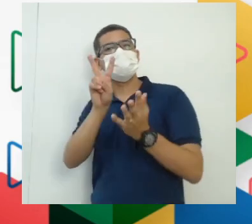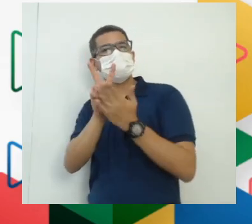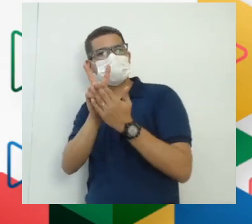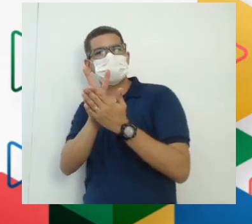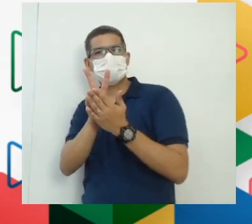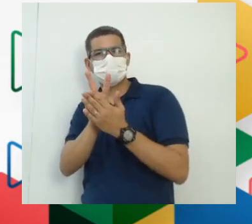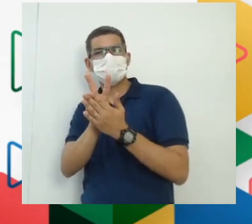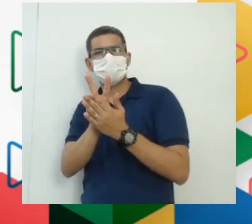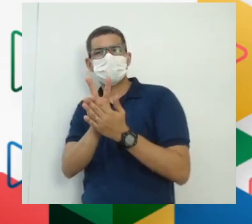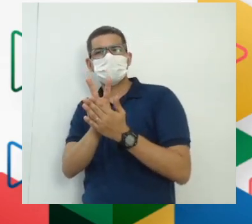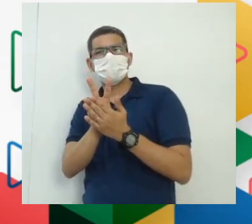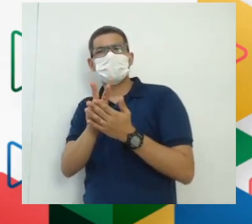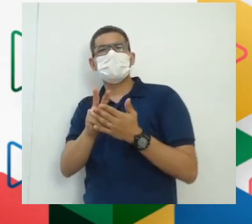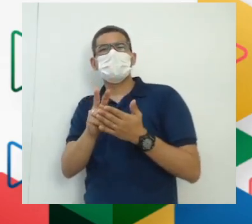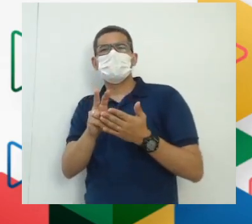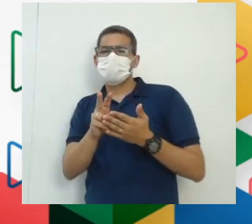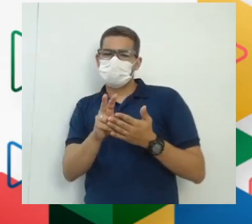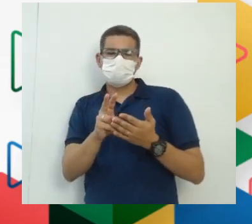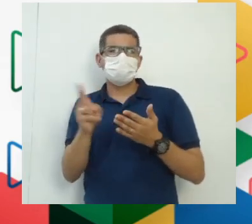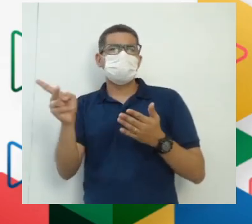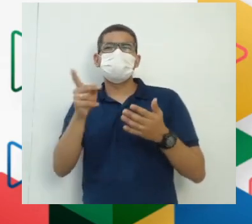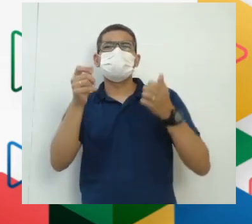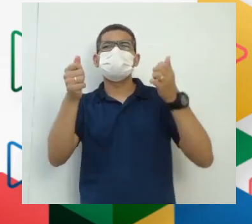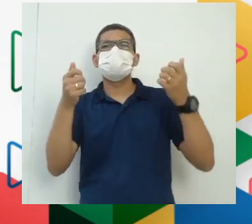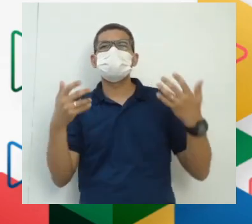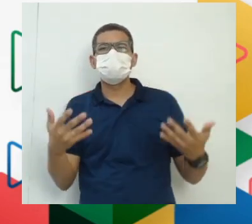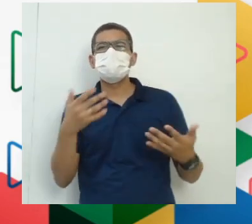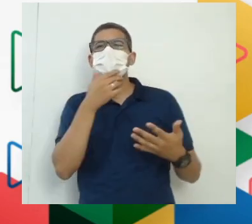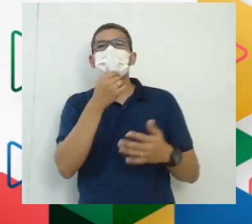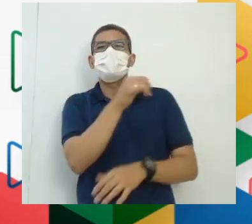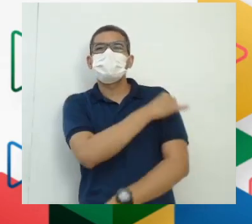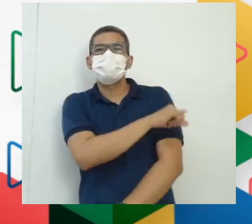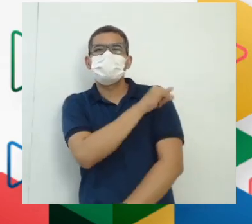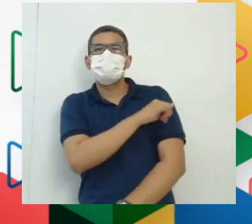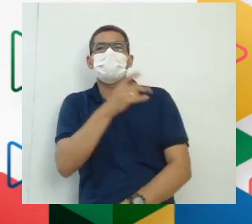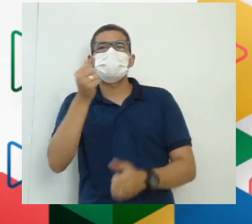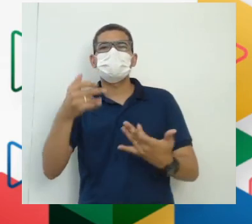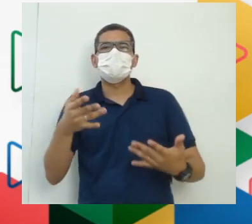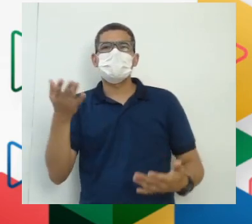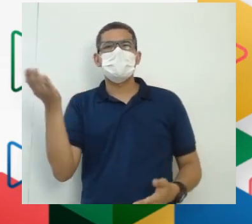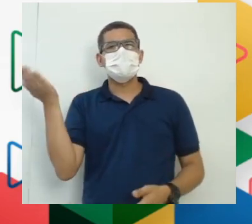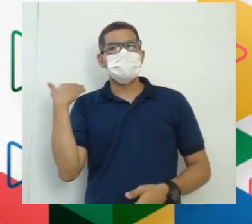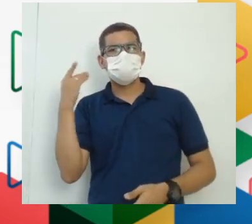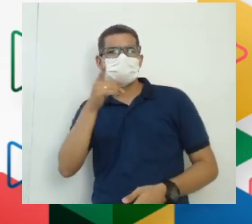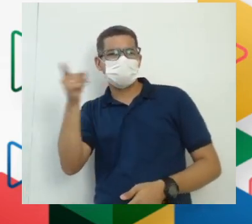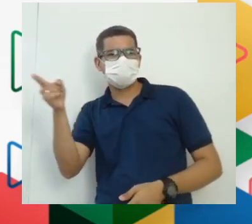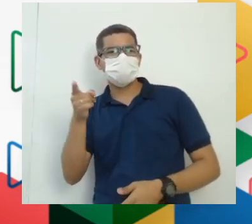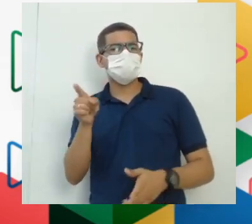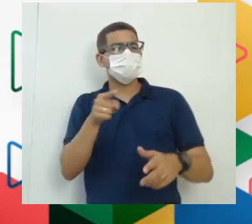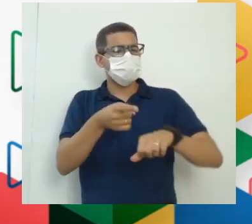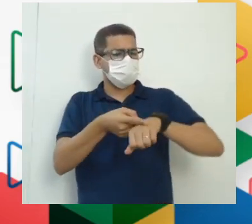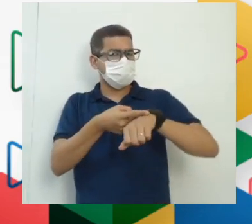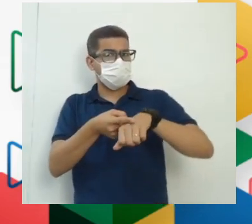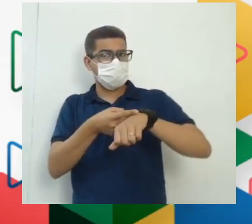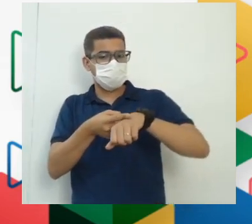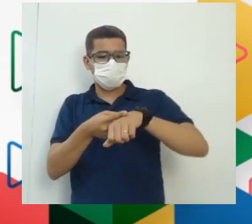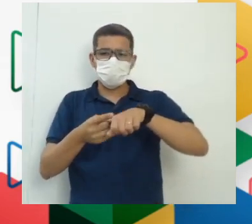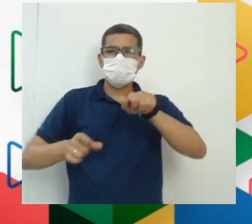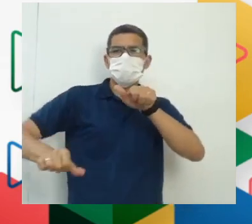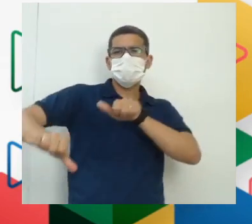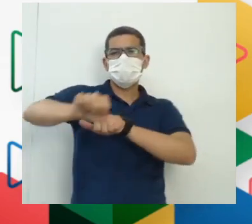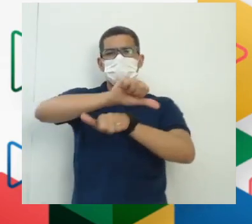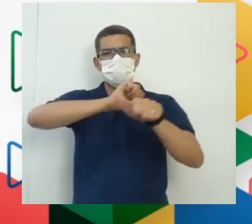um cronista no Rio, cobria-se agora de coroa brilhante e o real manto de púrpura do próprio monarca